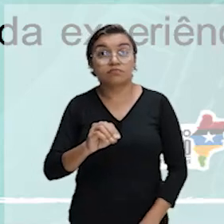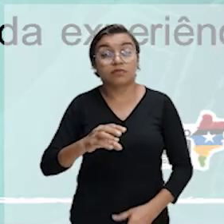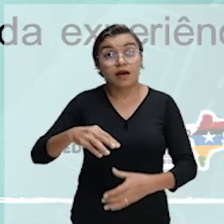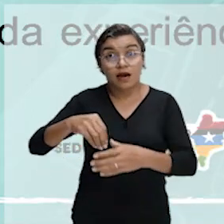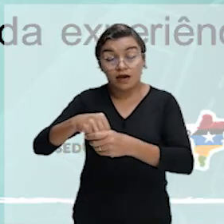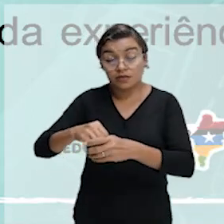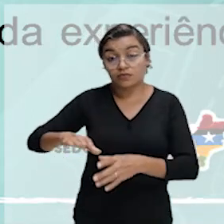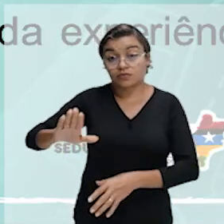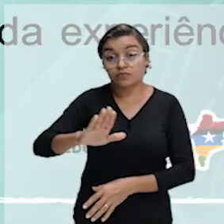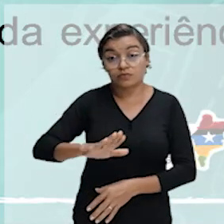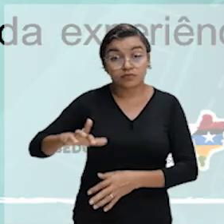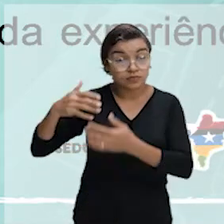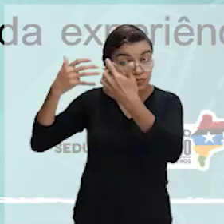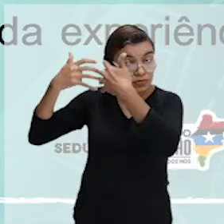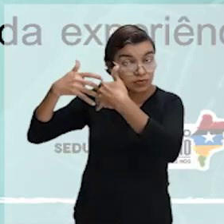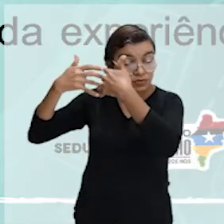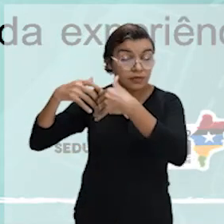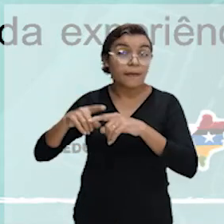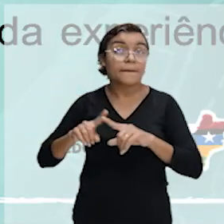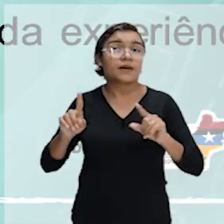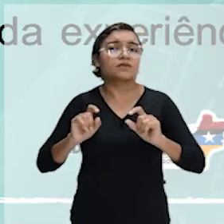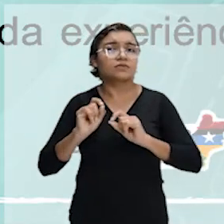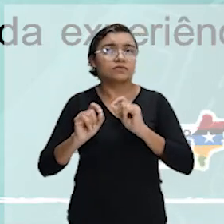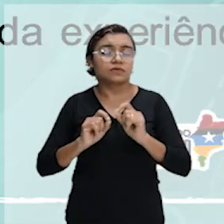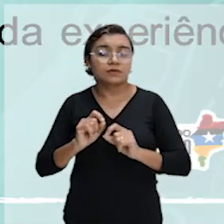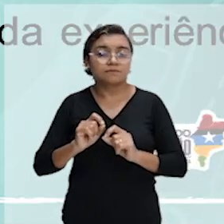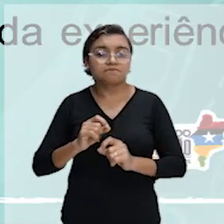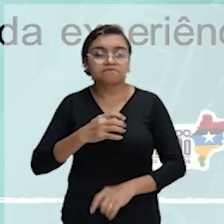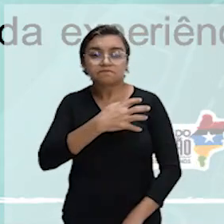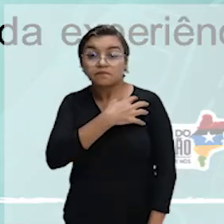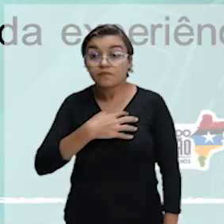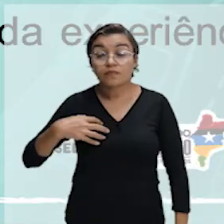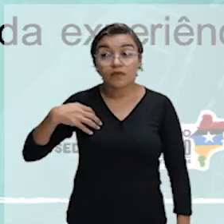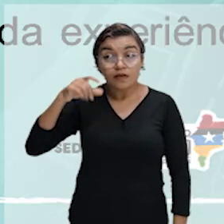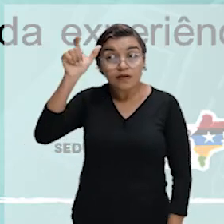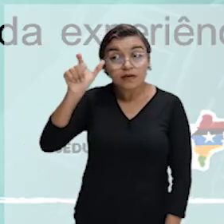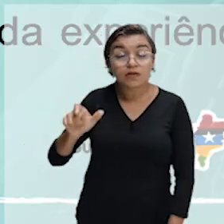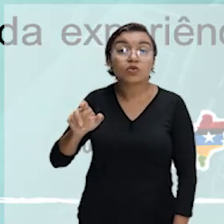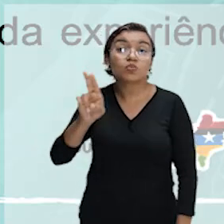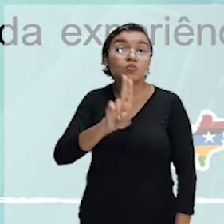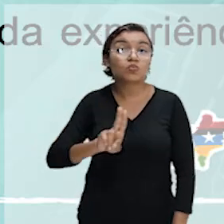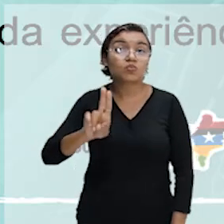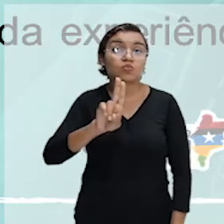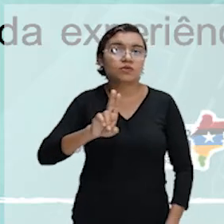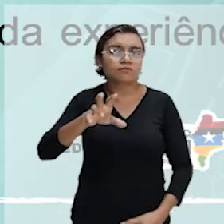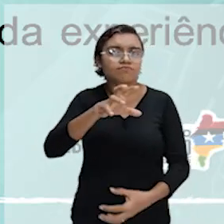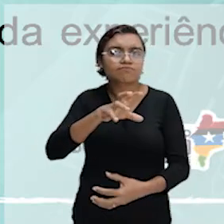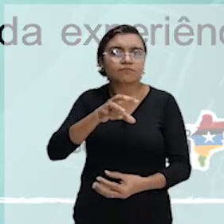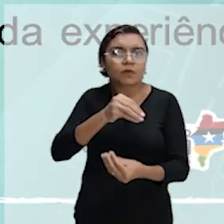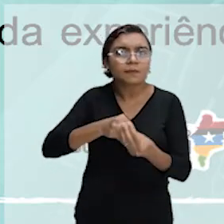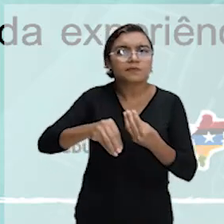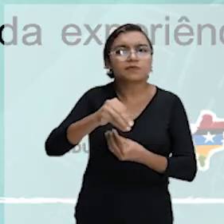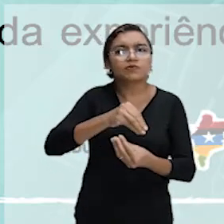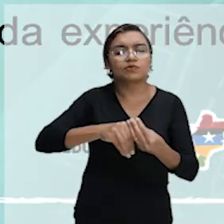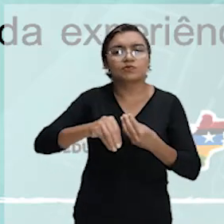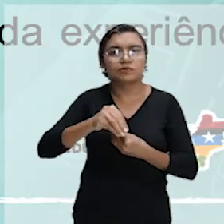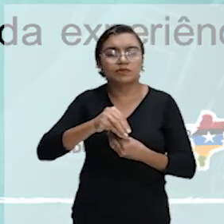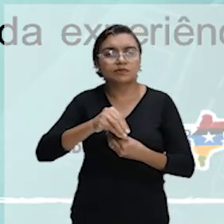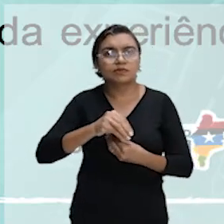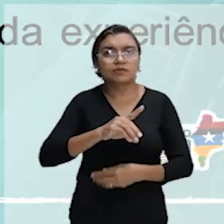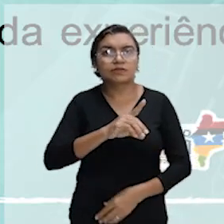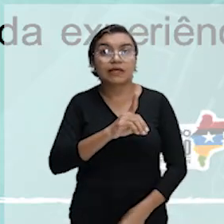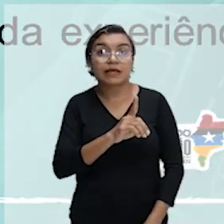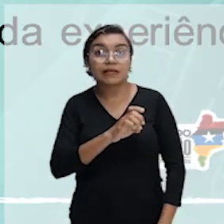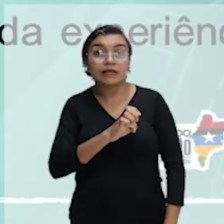filosofia sobre isso, tá? Mas, na verdade, o nosso amigo Aristóteles, ele usava um misto da dedução com a indução. É uma espécie